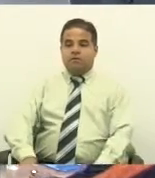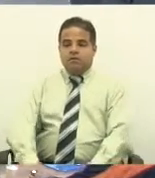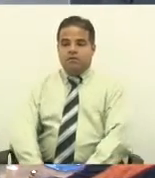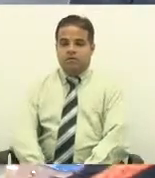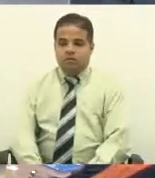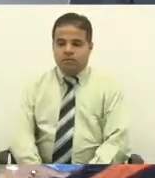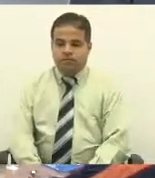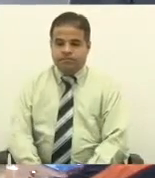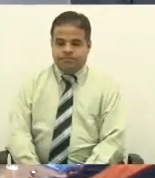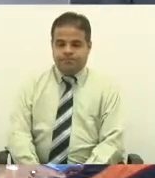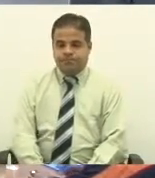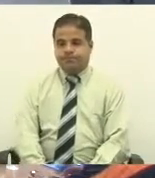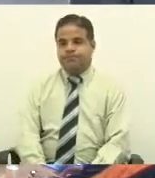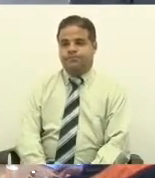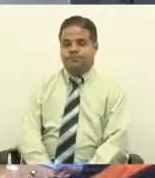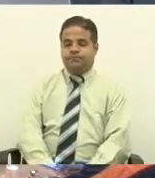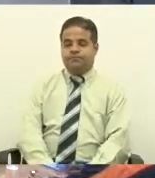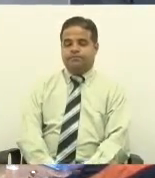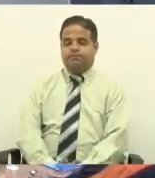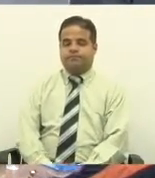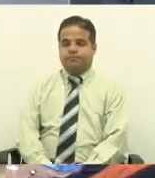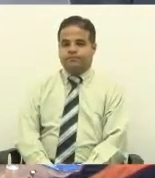Ah, não.